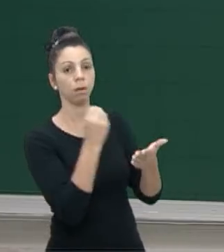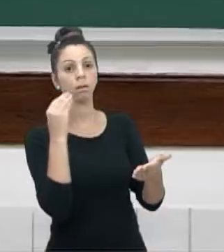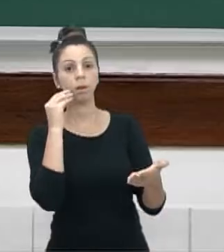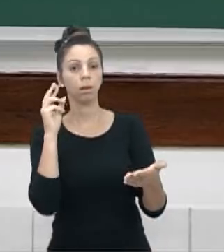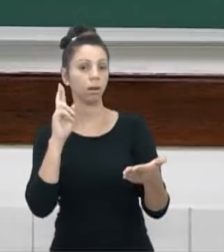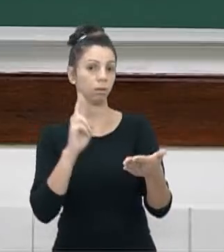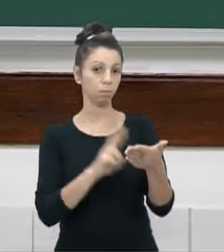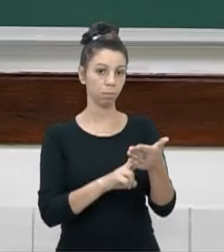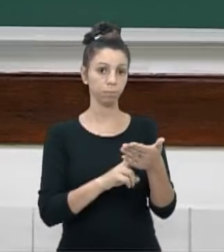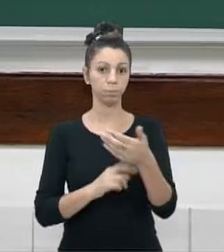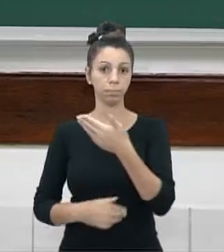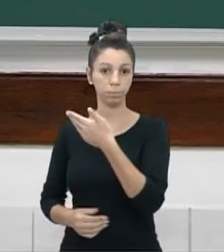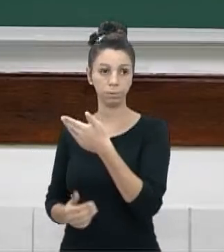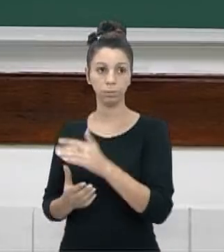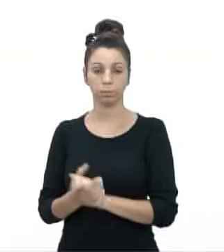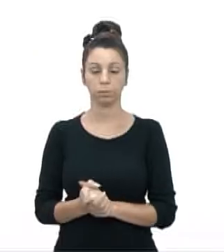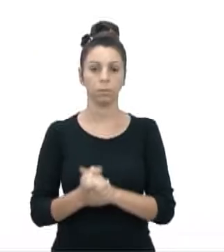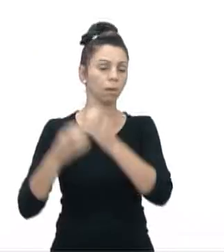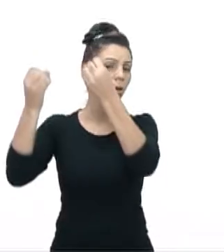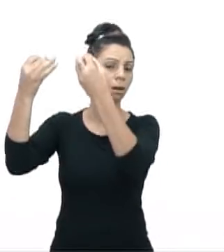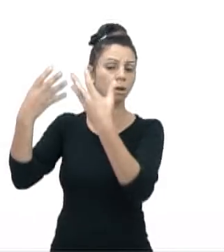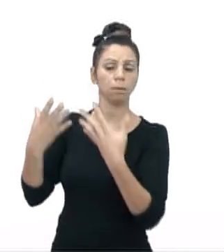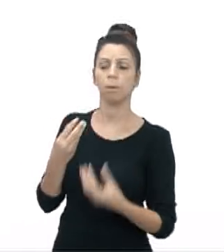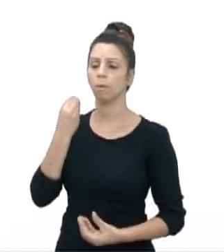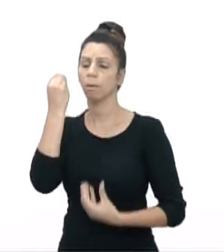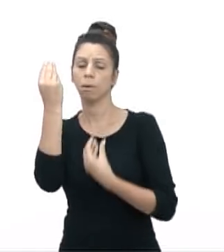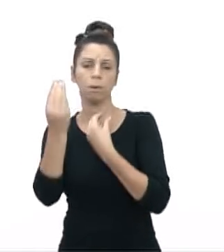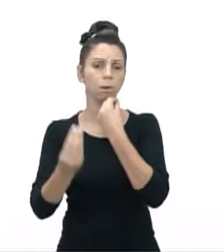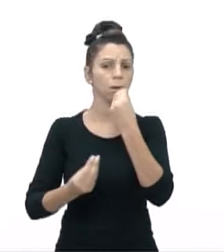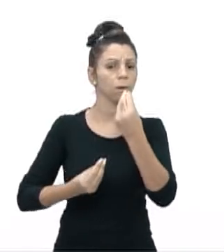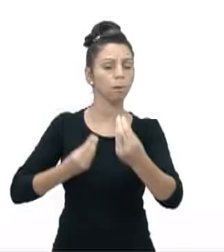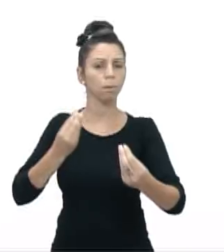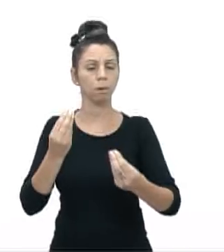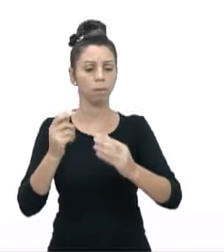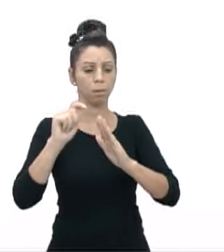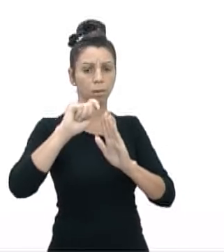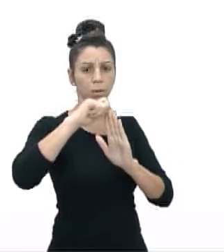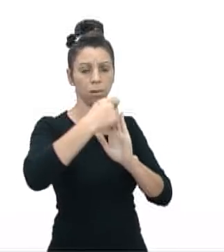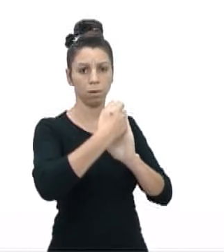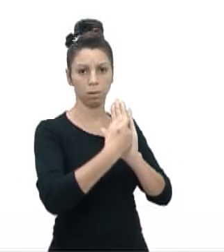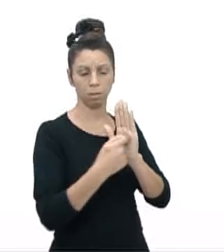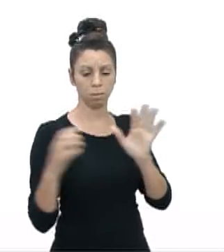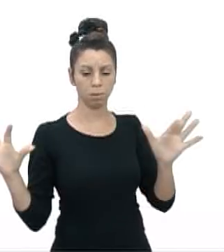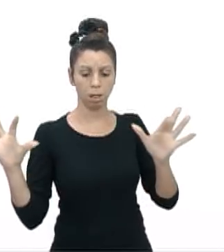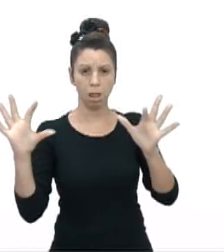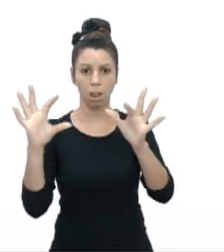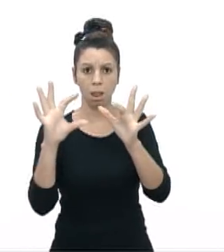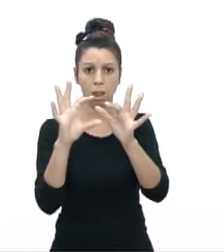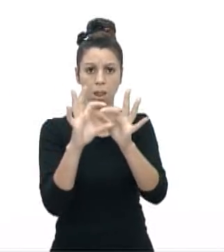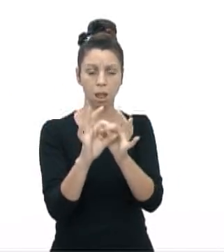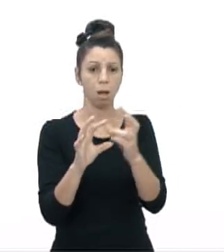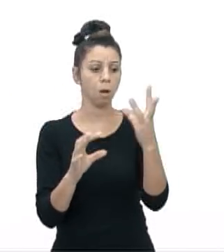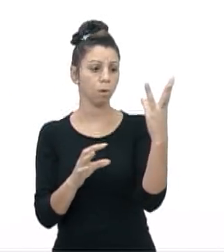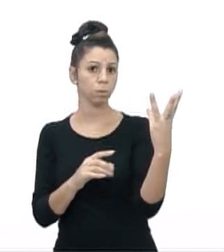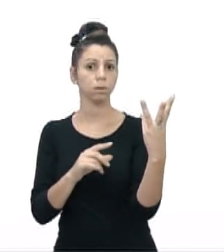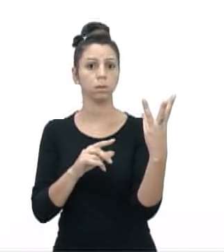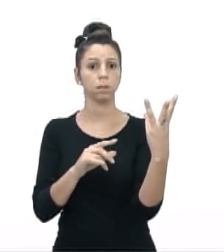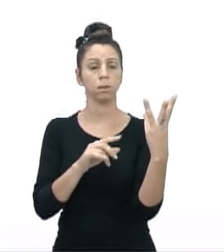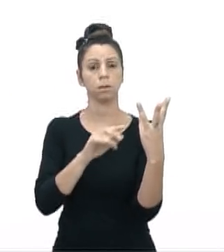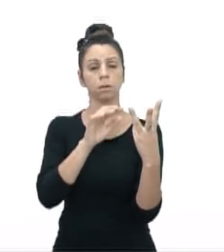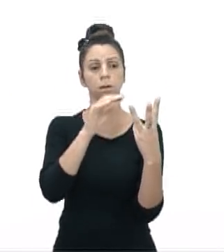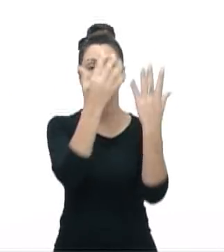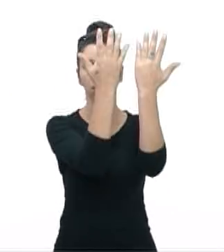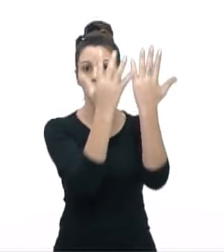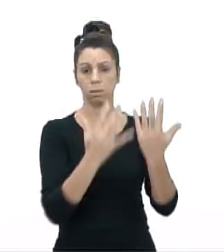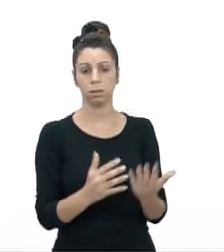essa questão. Explique como ocorre a intertextualidade entre os 3 folders analisados. Então,